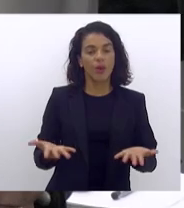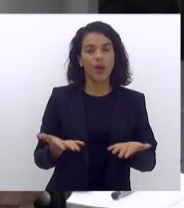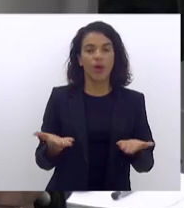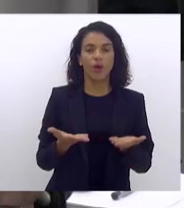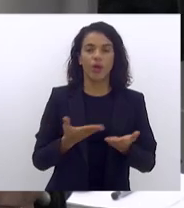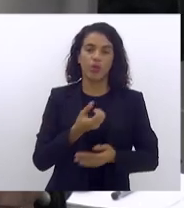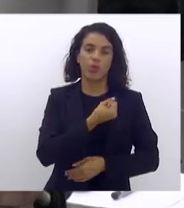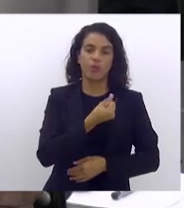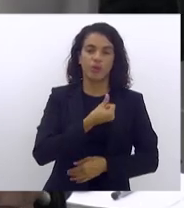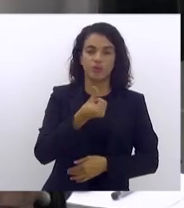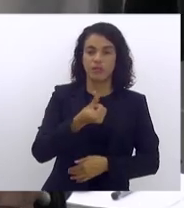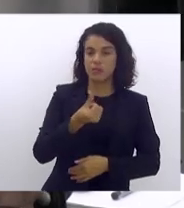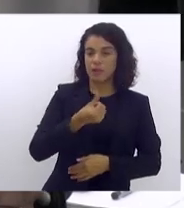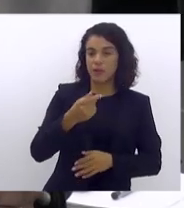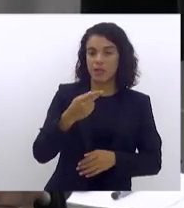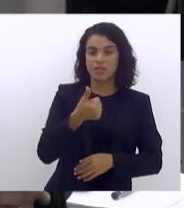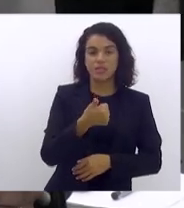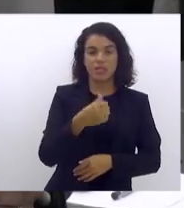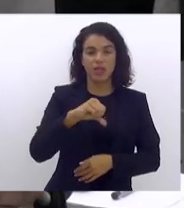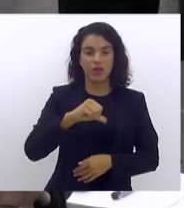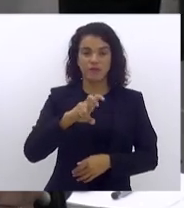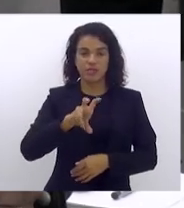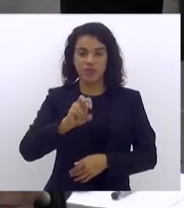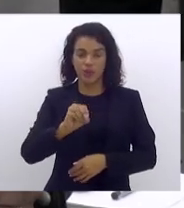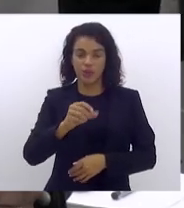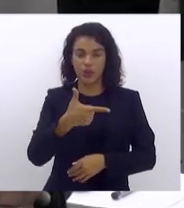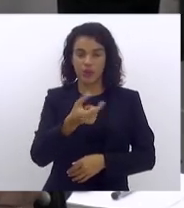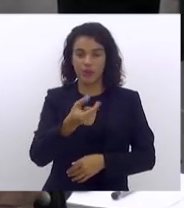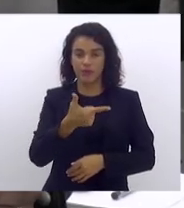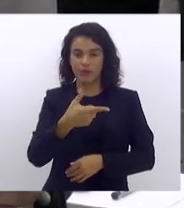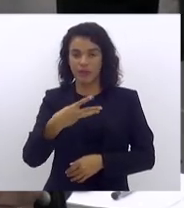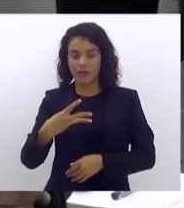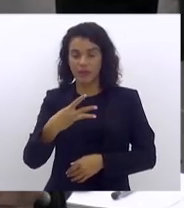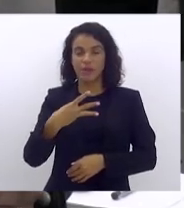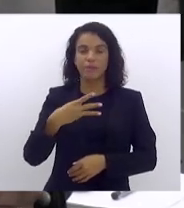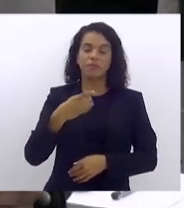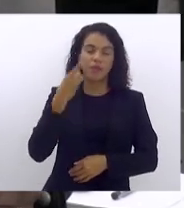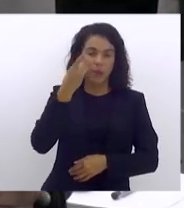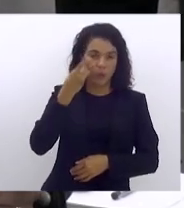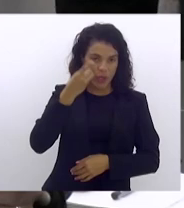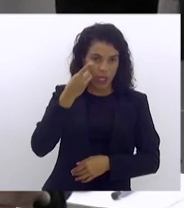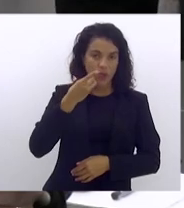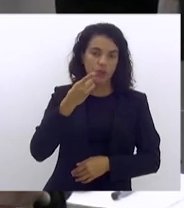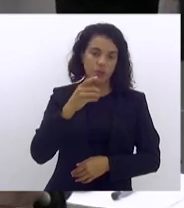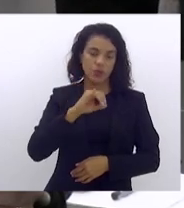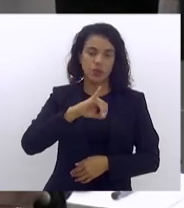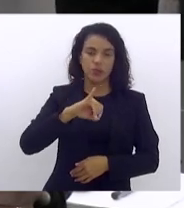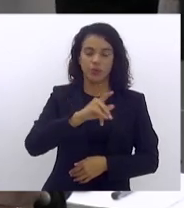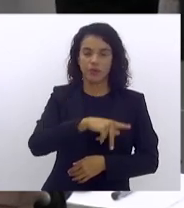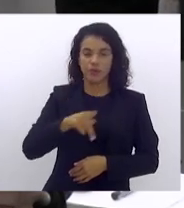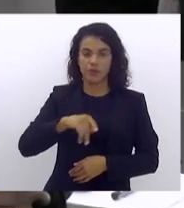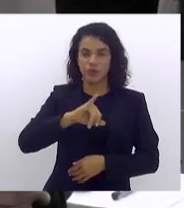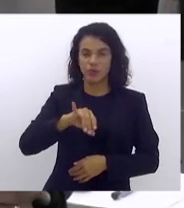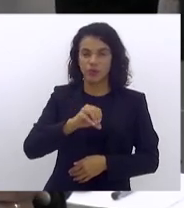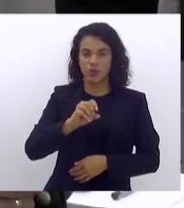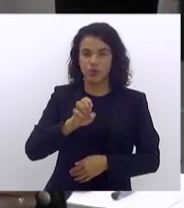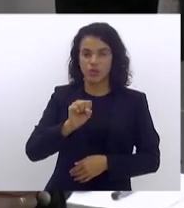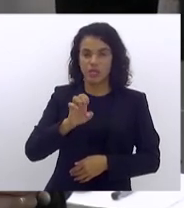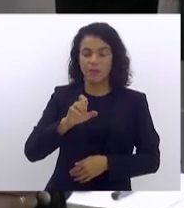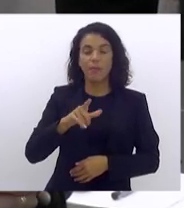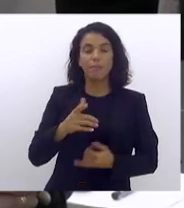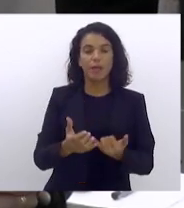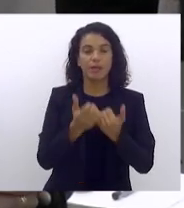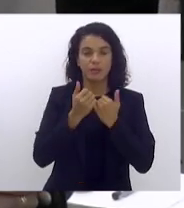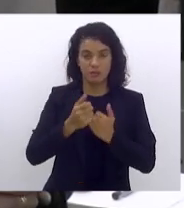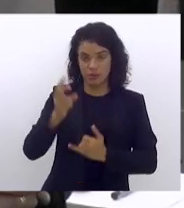6 da pauta. Trata-se do PL 1950 de 2023, de autoria dos deputados professor Josemar e Vinícius Cozzolino, que declara como patrimônio histórico,